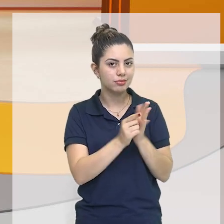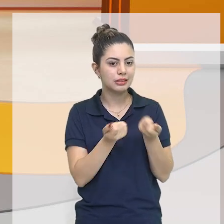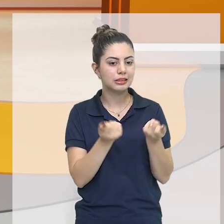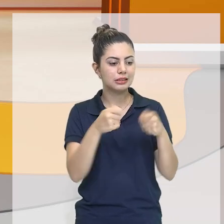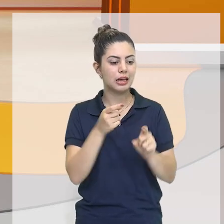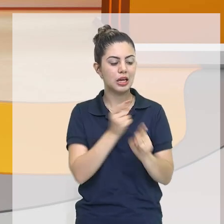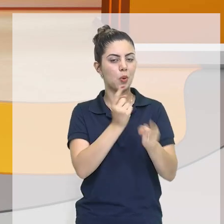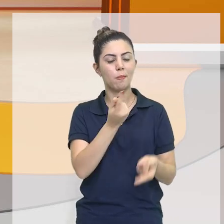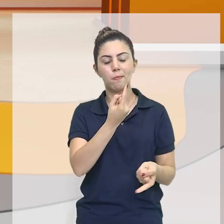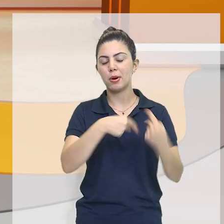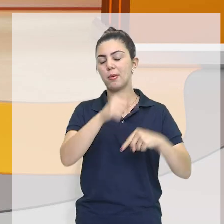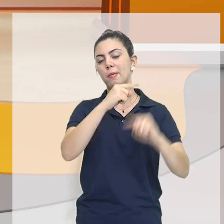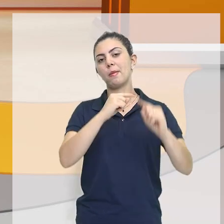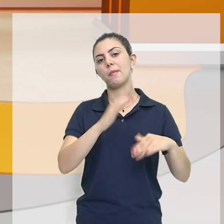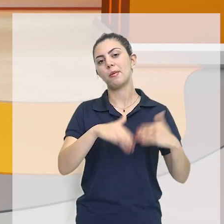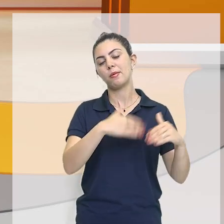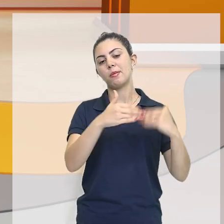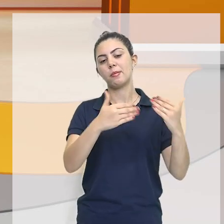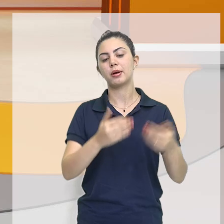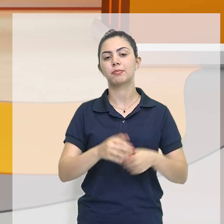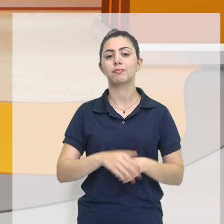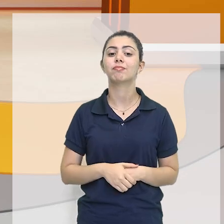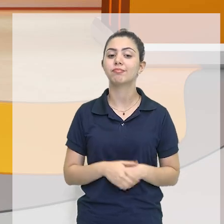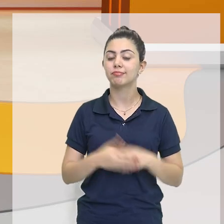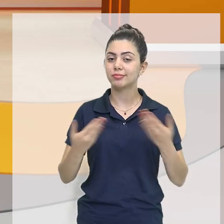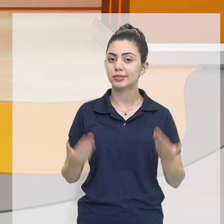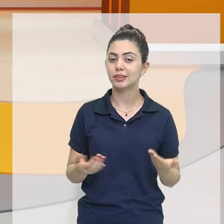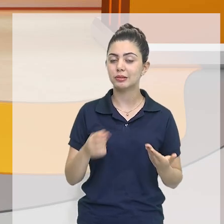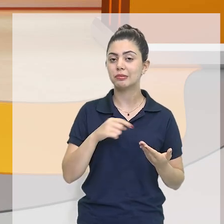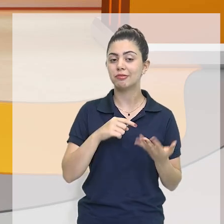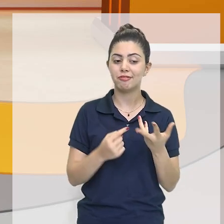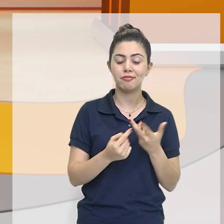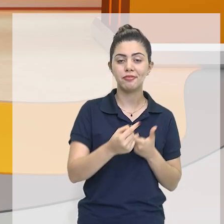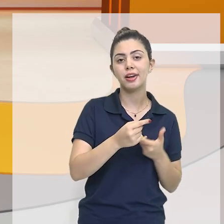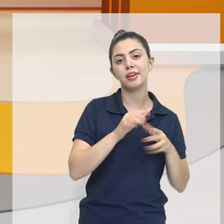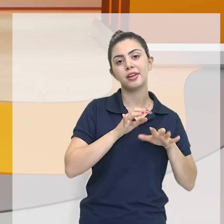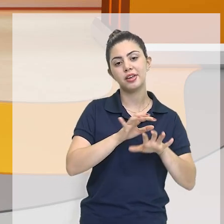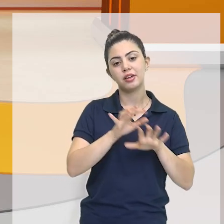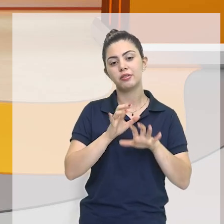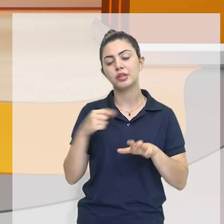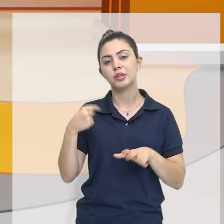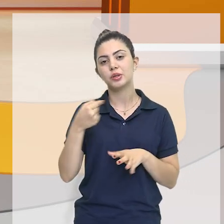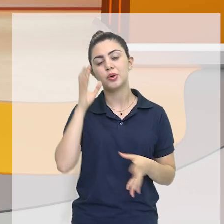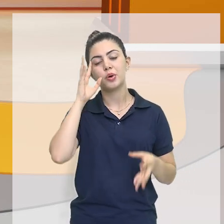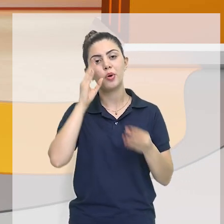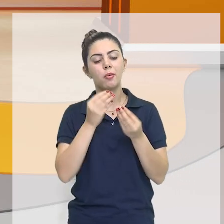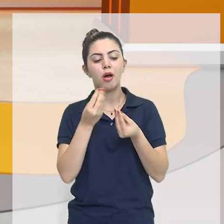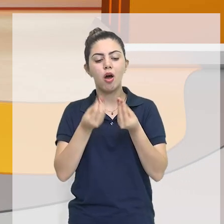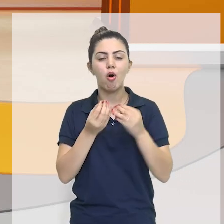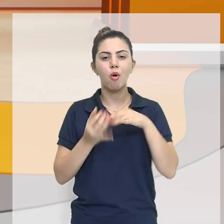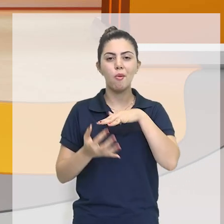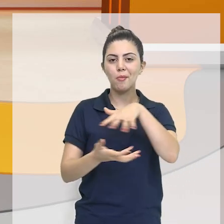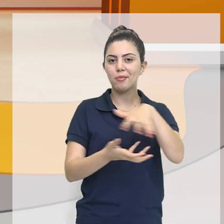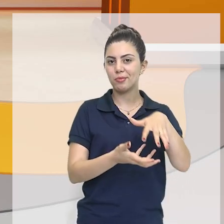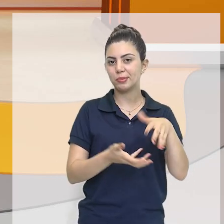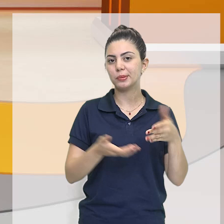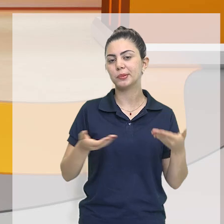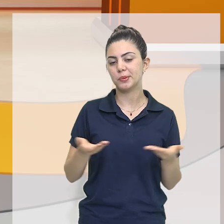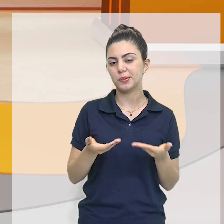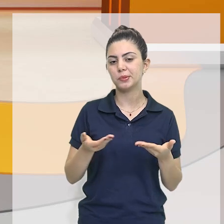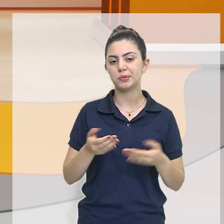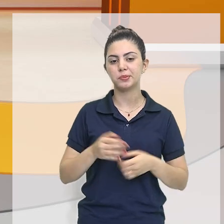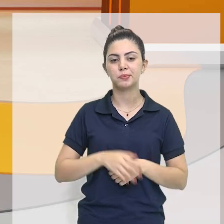grandes avanços e que ainda influenciam a nossa compreensão do mundo hoje em dia.